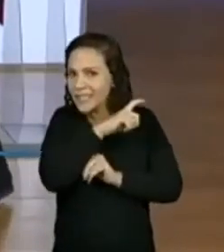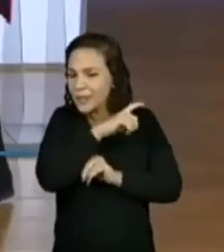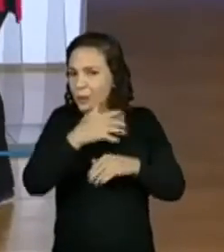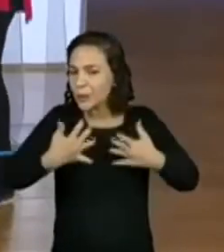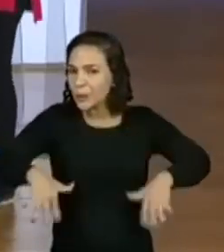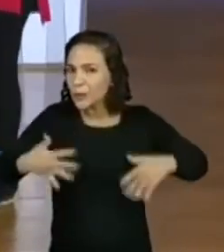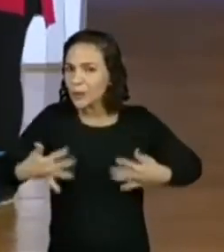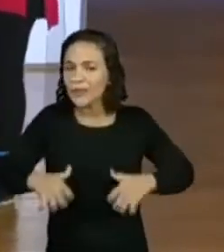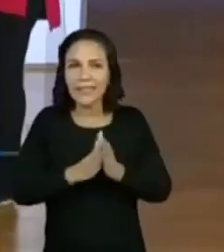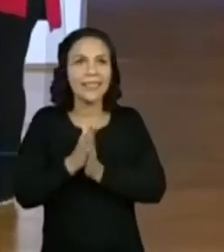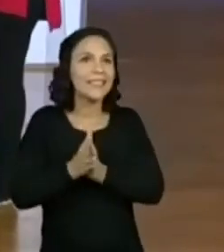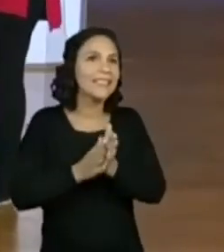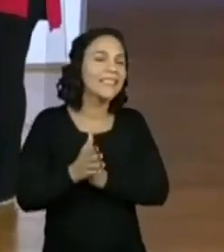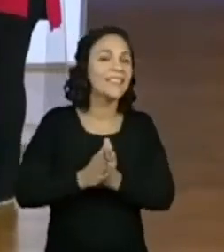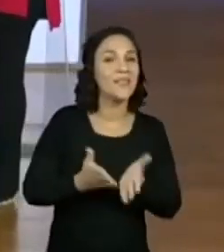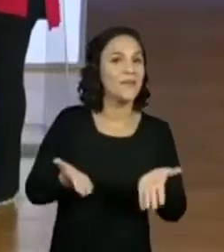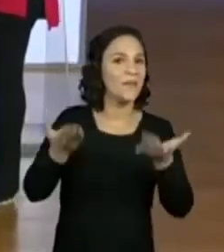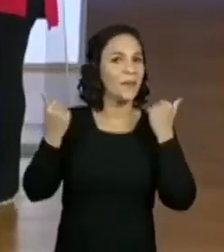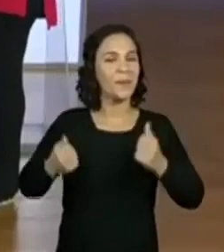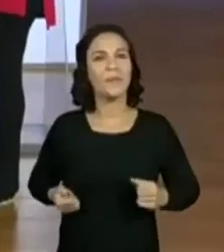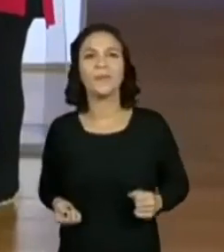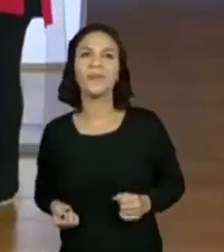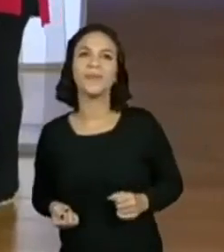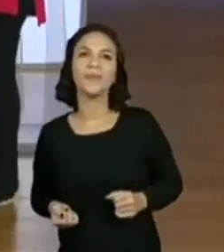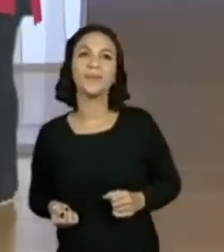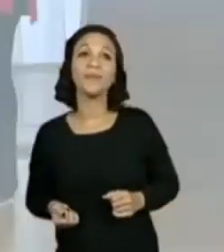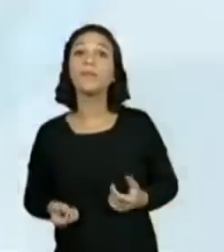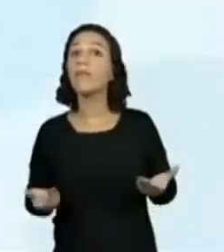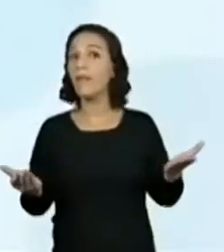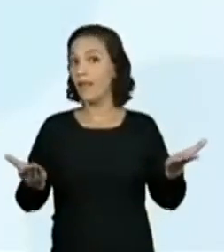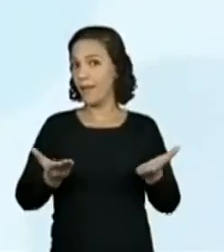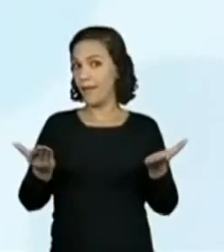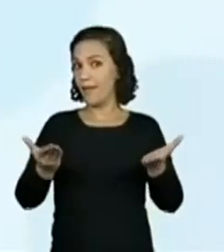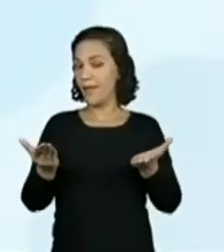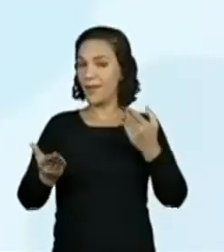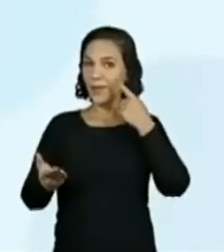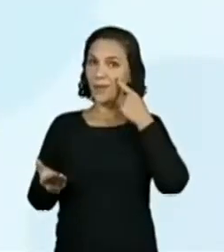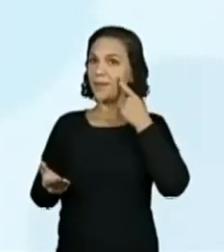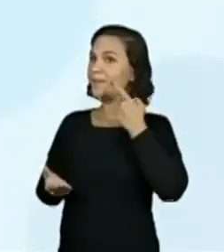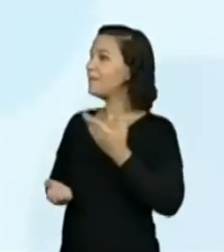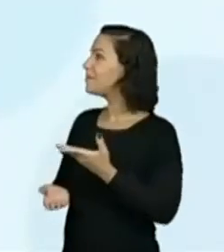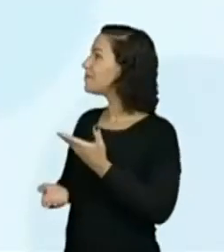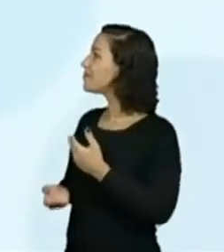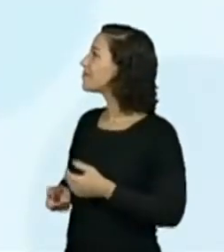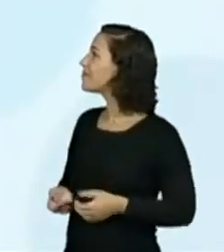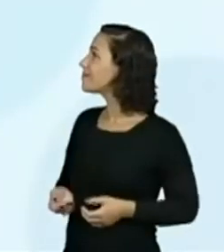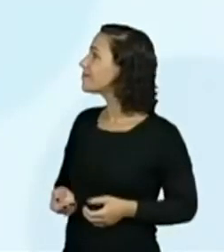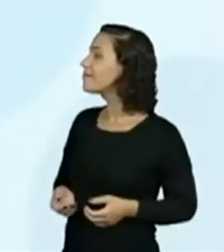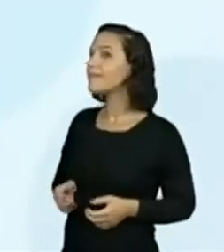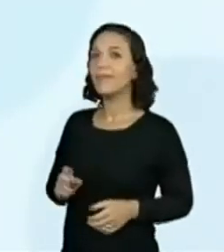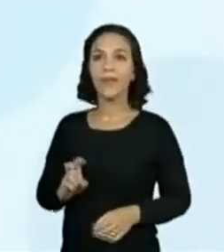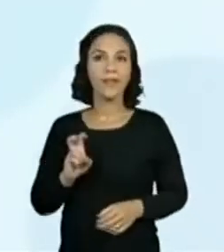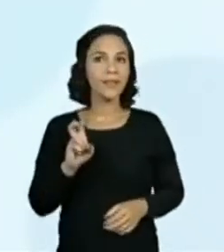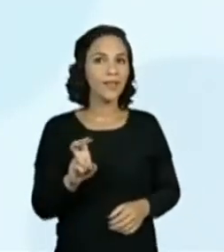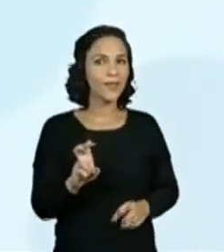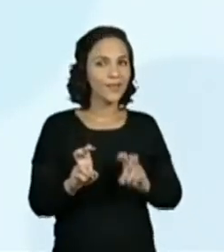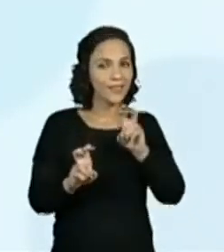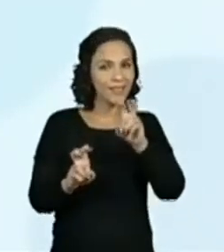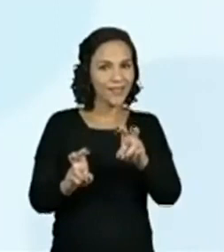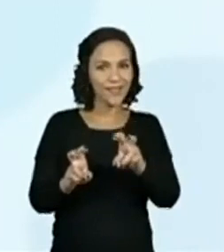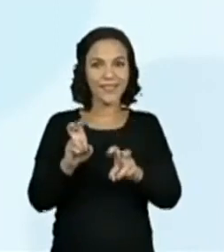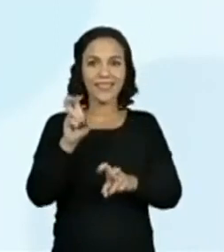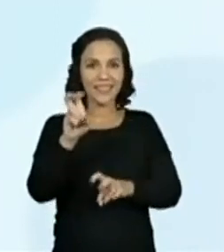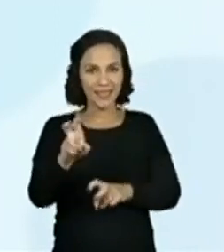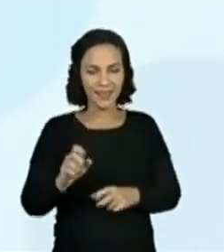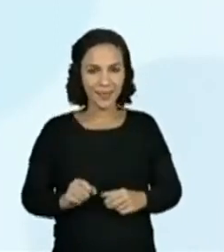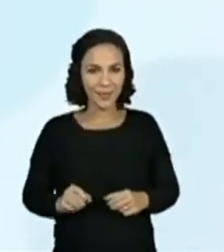mais desafios. Vamos para mais um desafio. Olha, o desafio agora é contar de 5 em 5. E o número